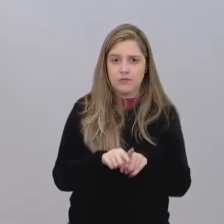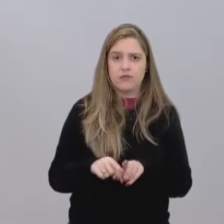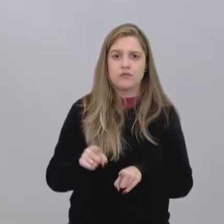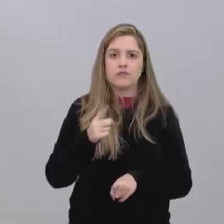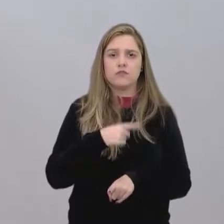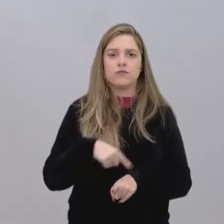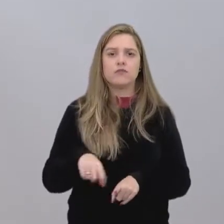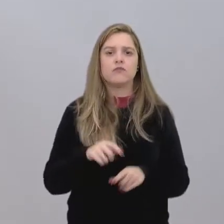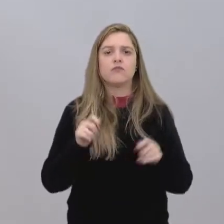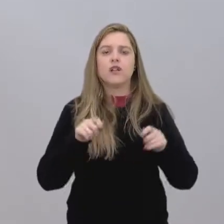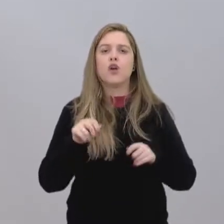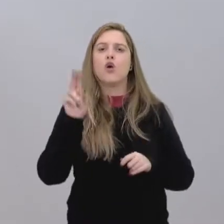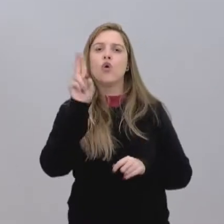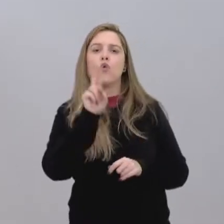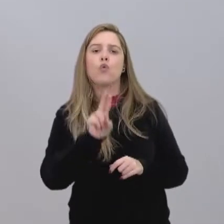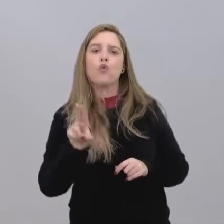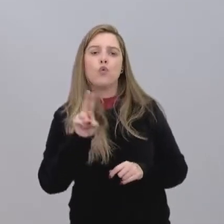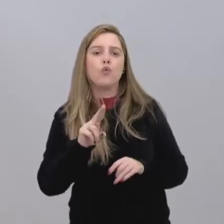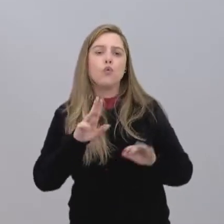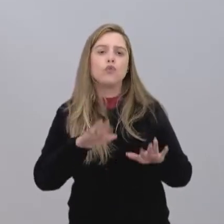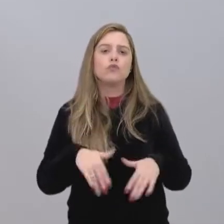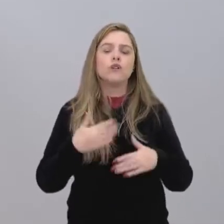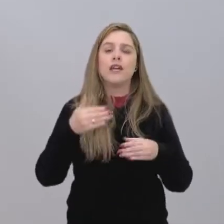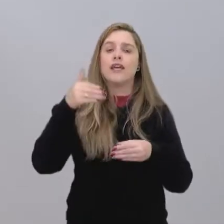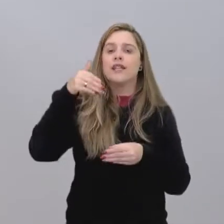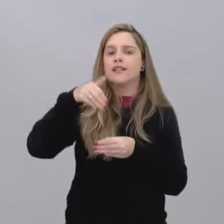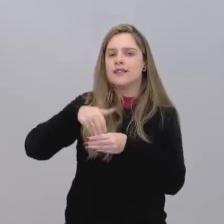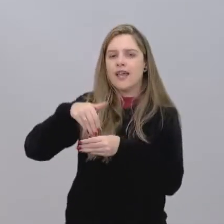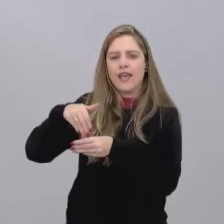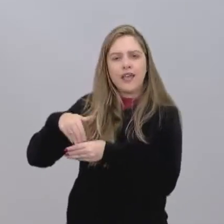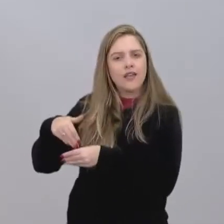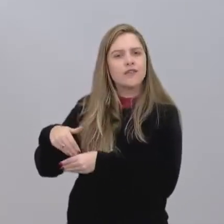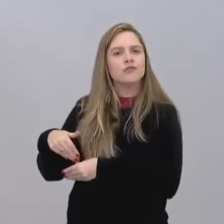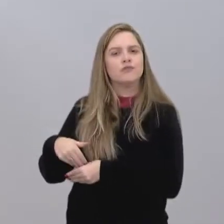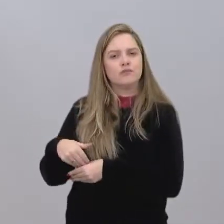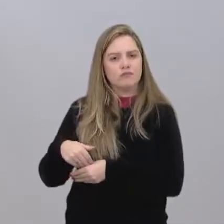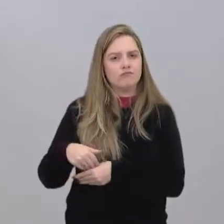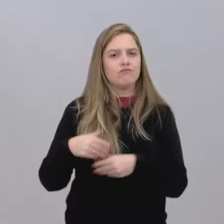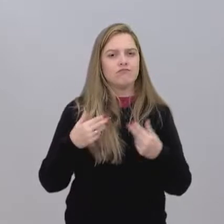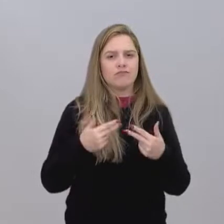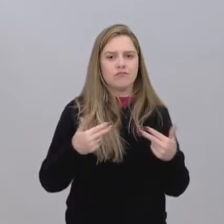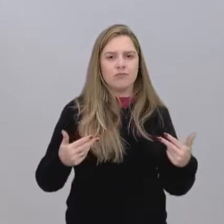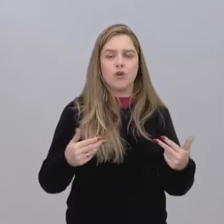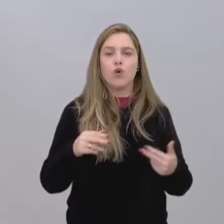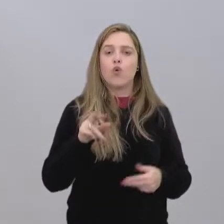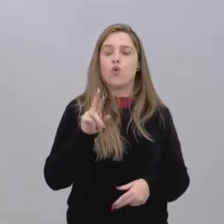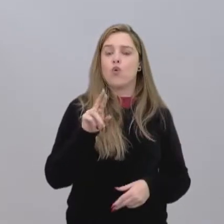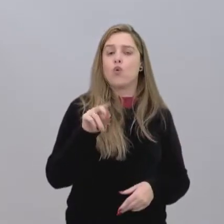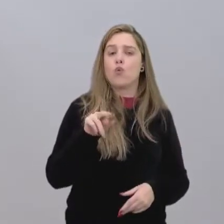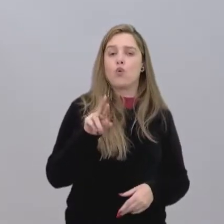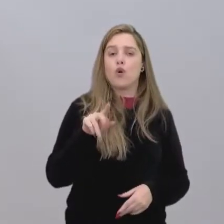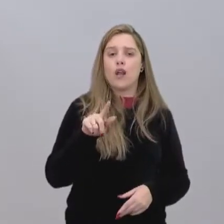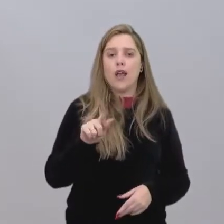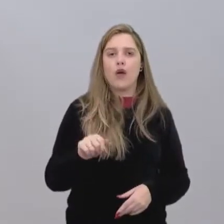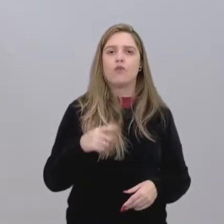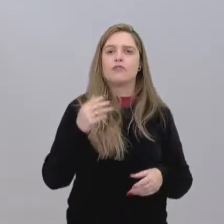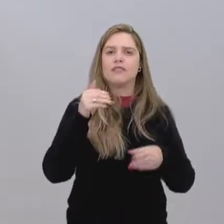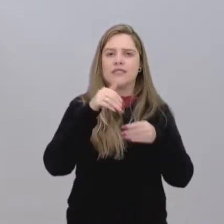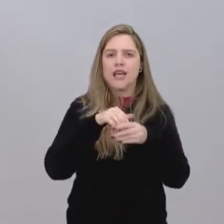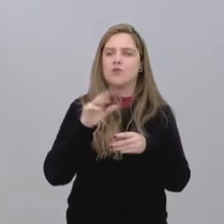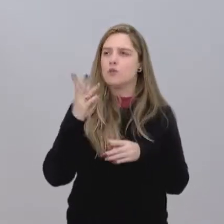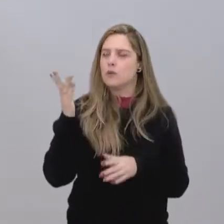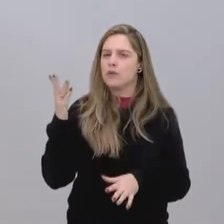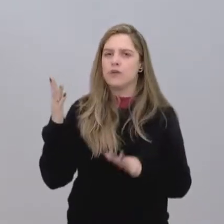anterior, que eles são utilizados, então, dentro aí do ambiente rural e dentro do ambiente